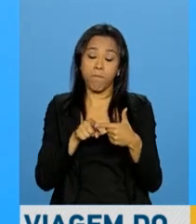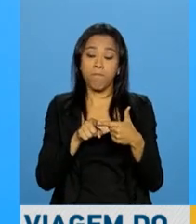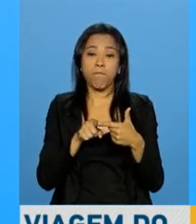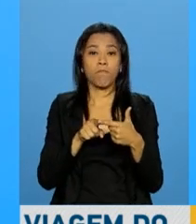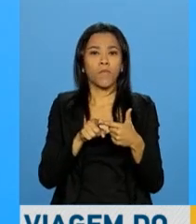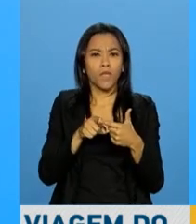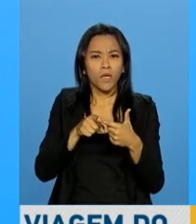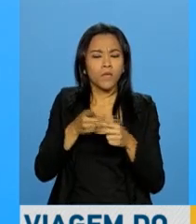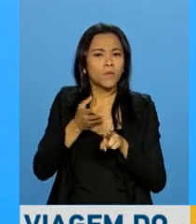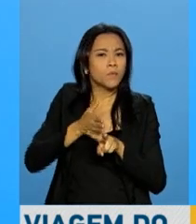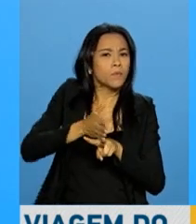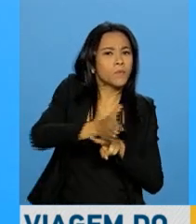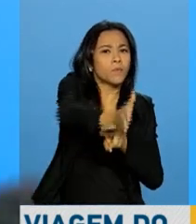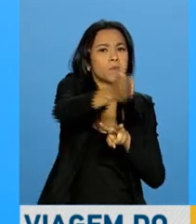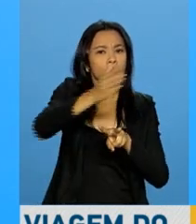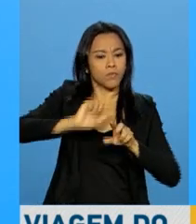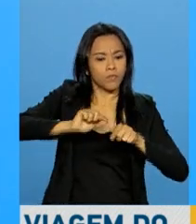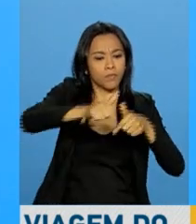nosso governo